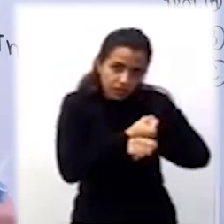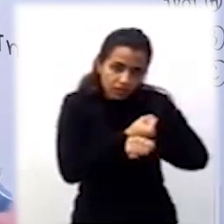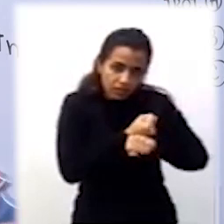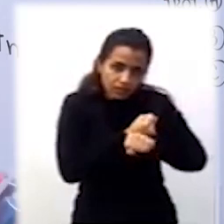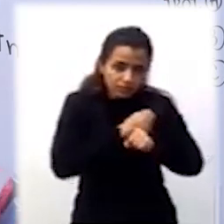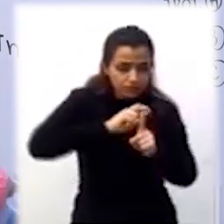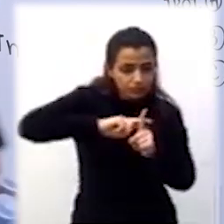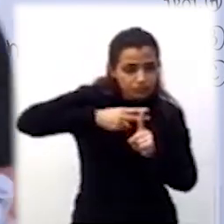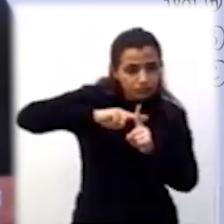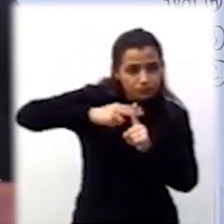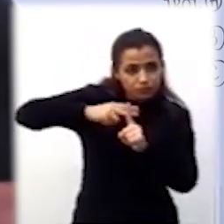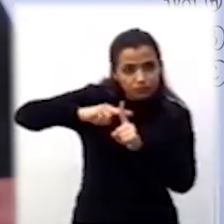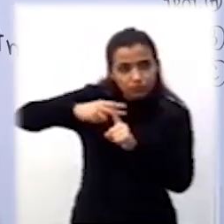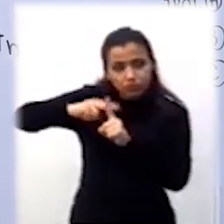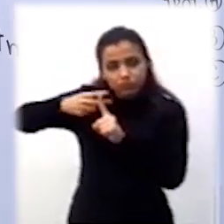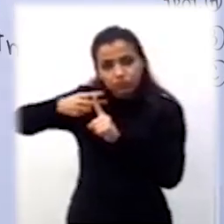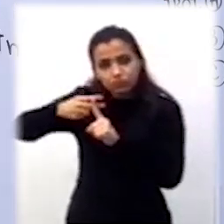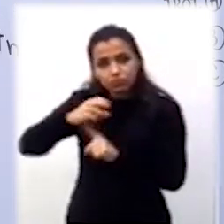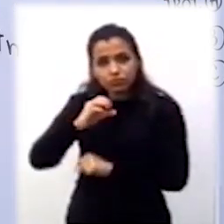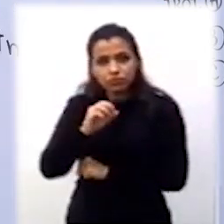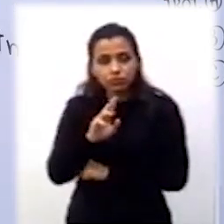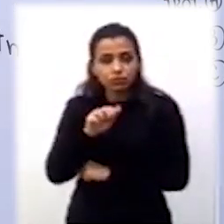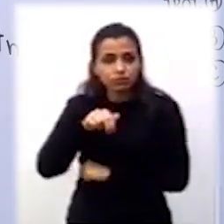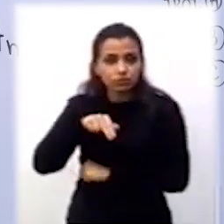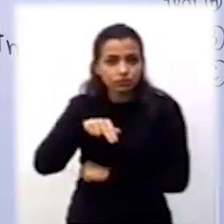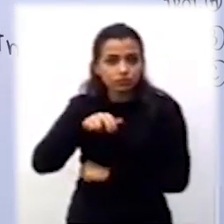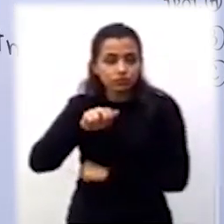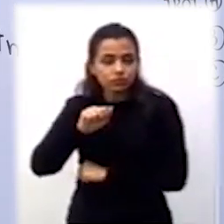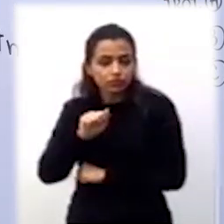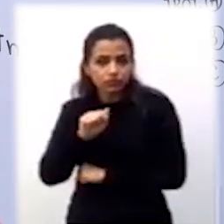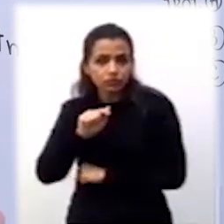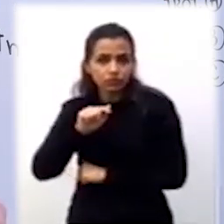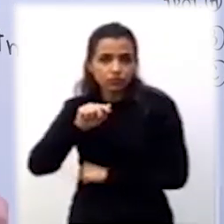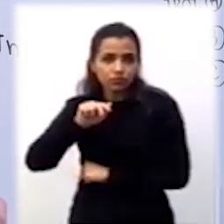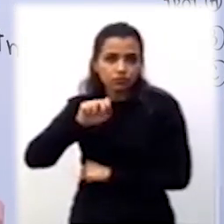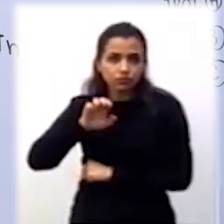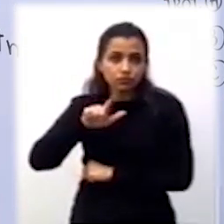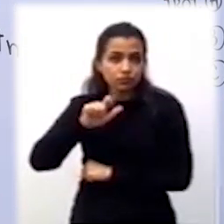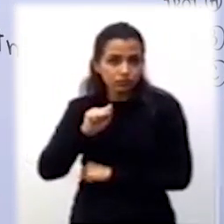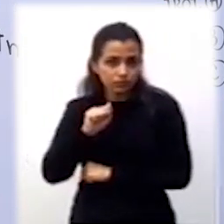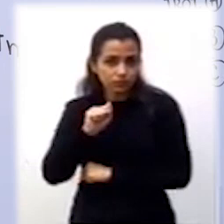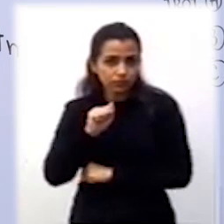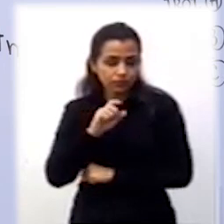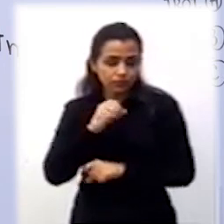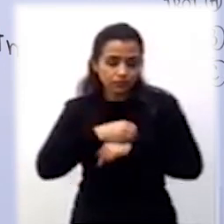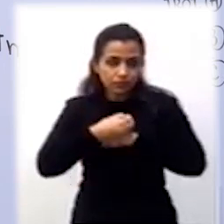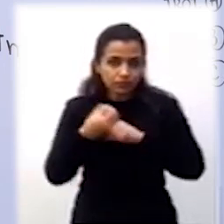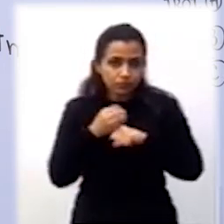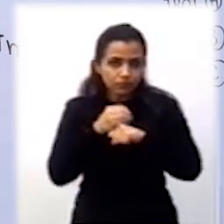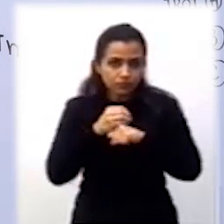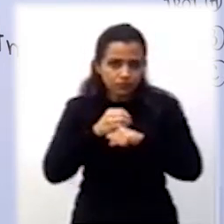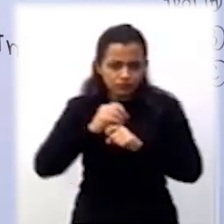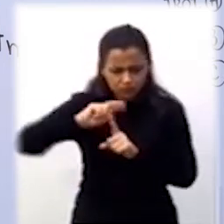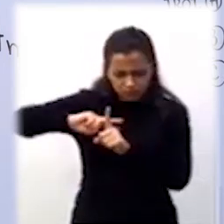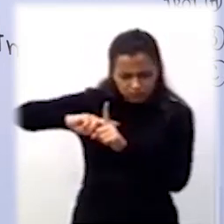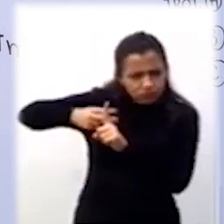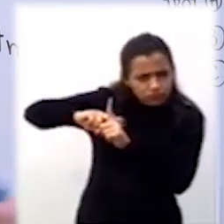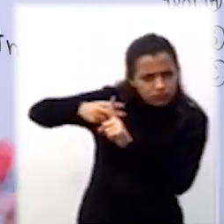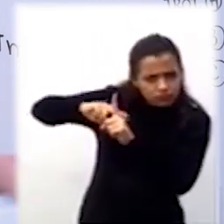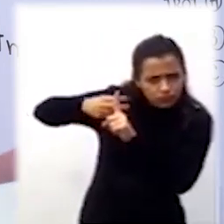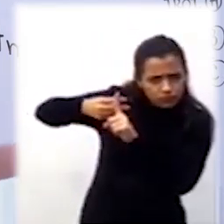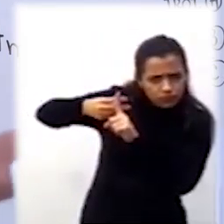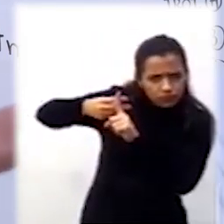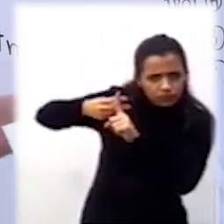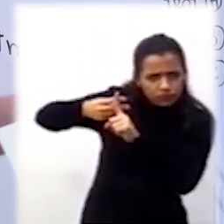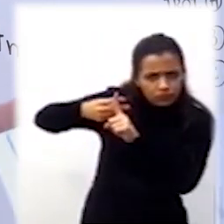das organelas da célula, ele está num ciclo lisogênico. Galera, primeiro, ele falou aqui, multiplica-se com a ajuda